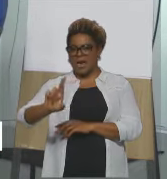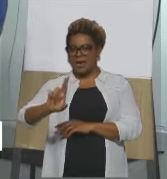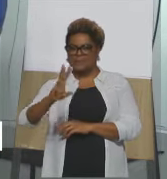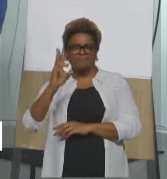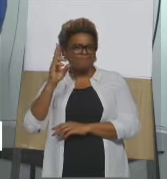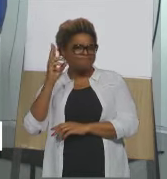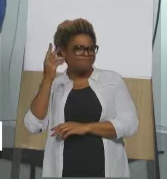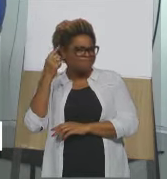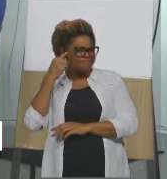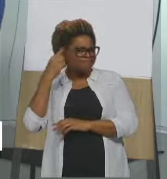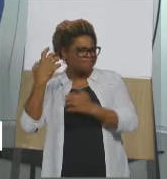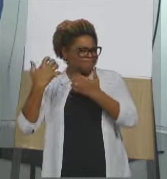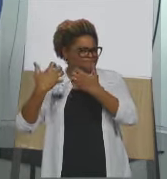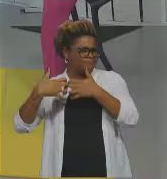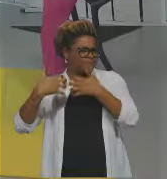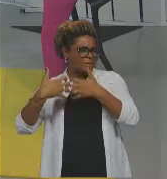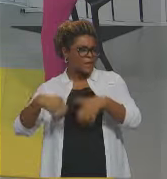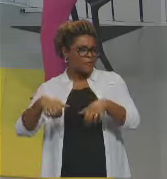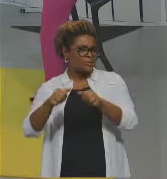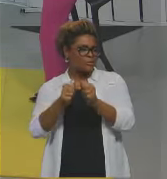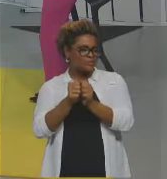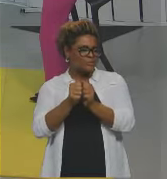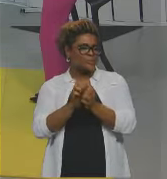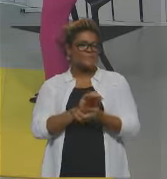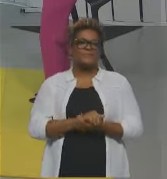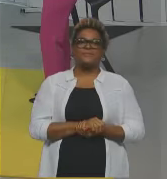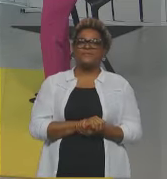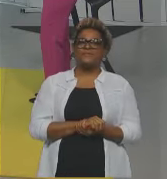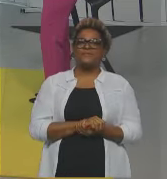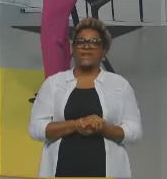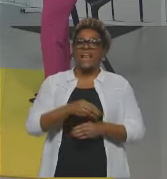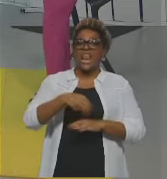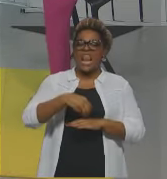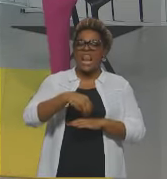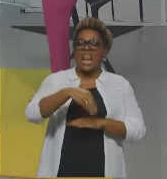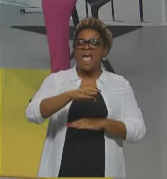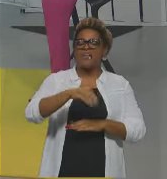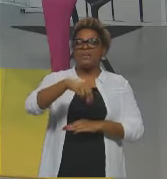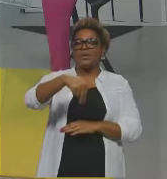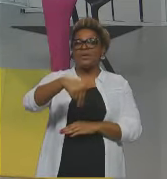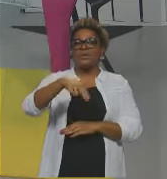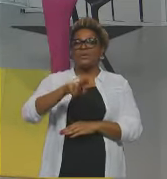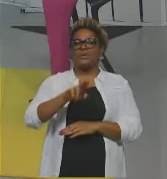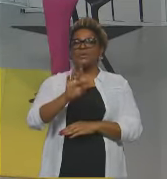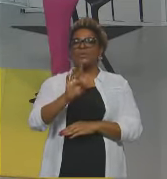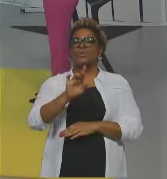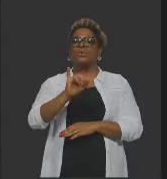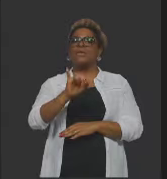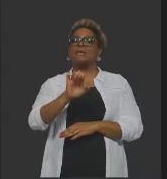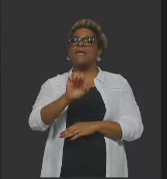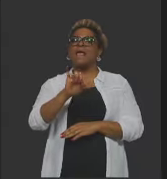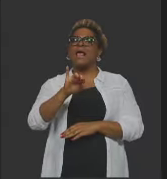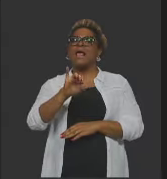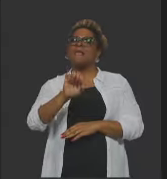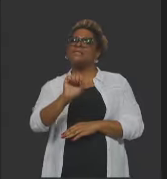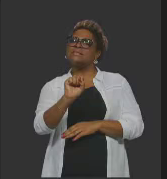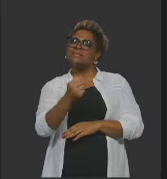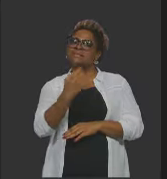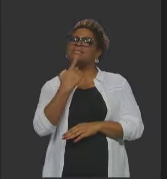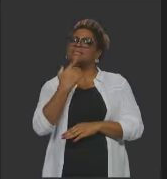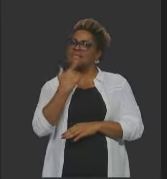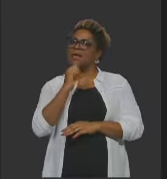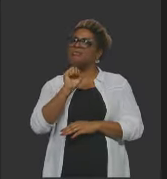nutrientes. Esse transporte de nutrientes, o sangue faz isso aí? Sim. Sim. Eliminação de